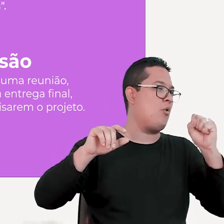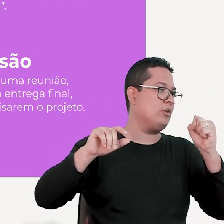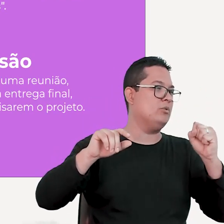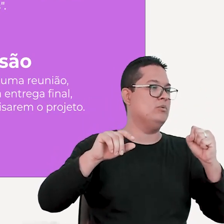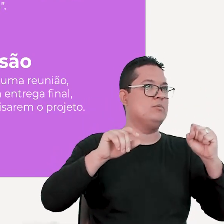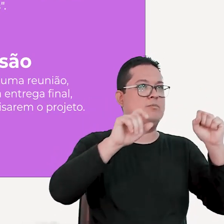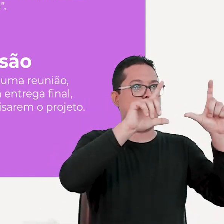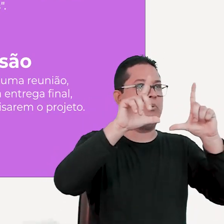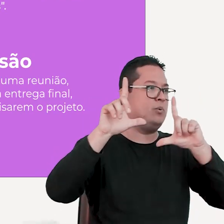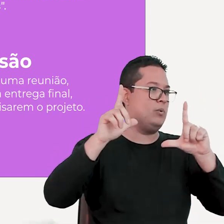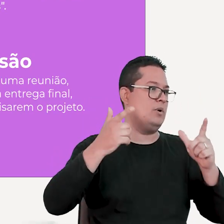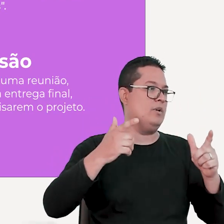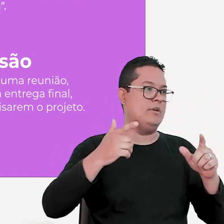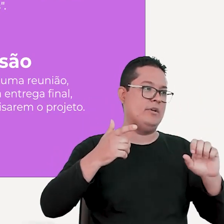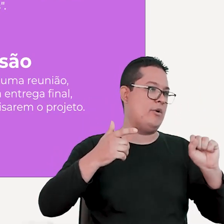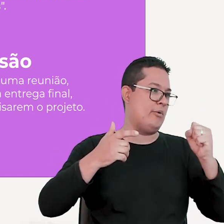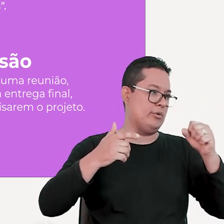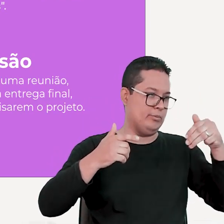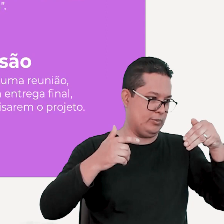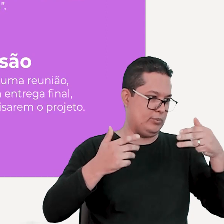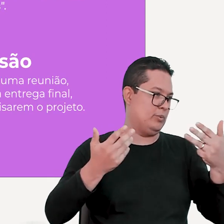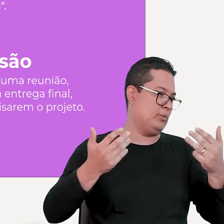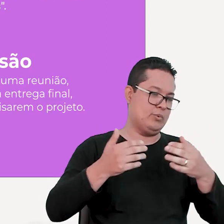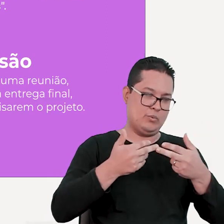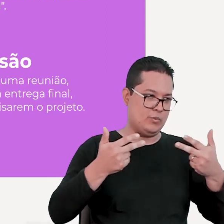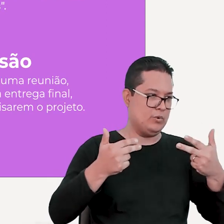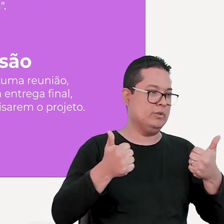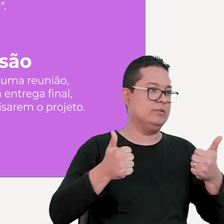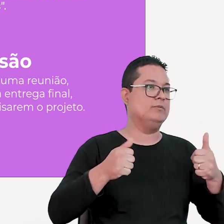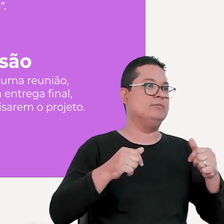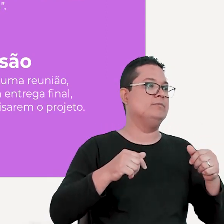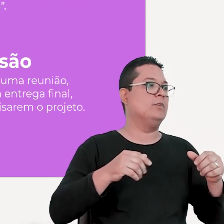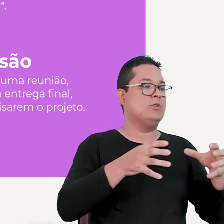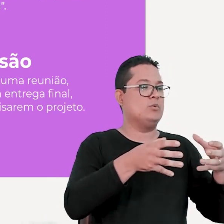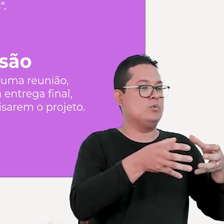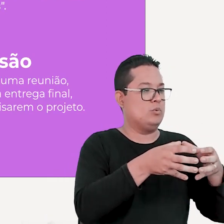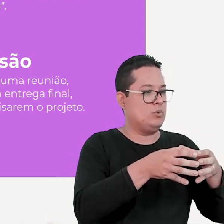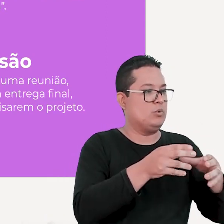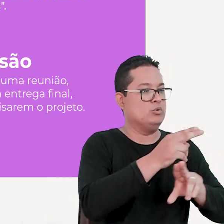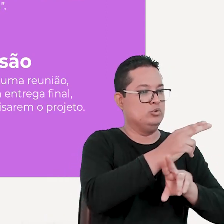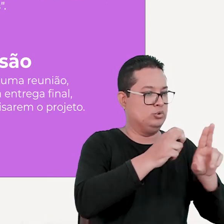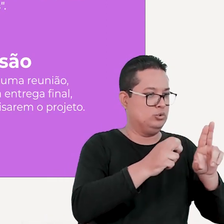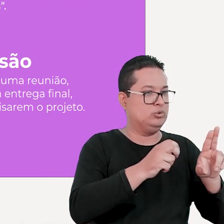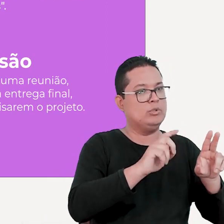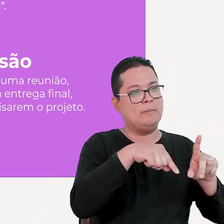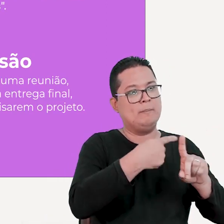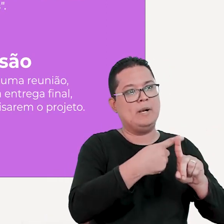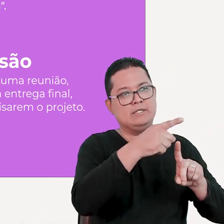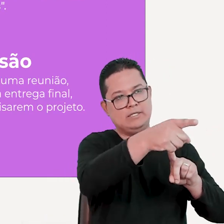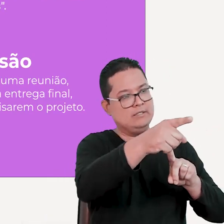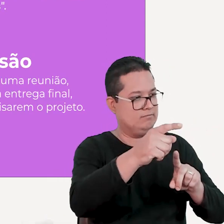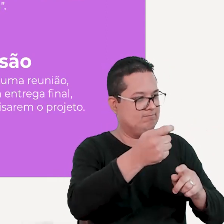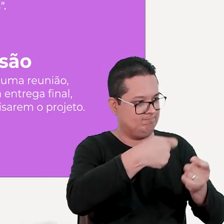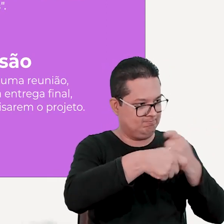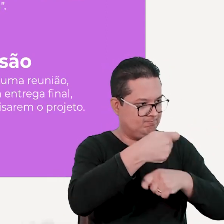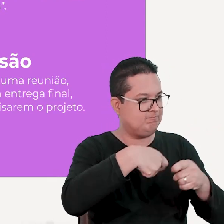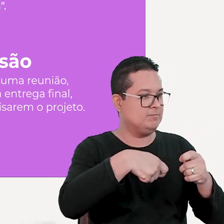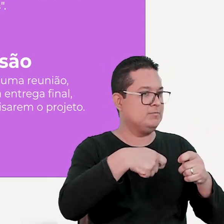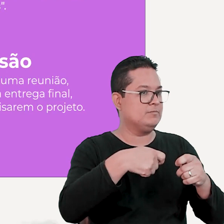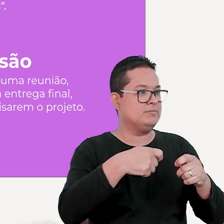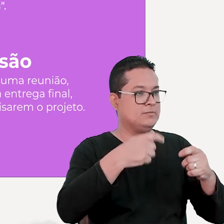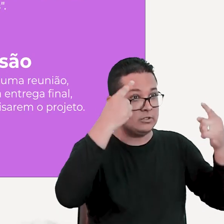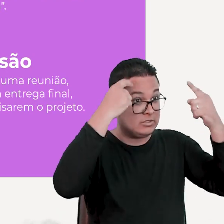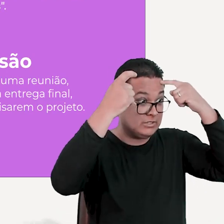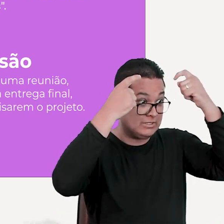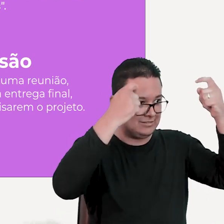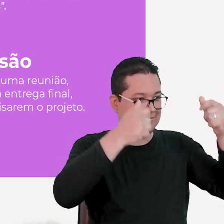mais alguma pessoa do time de produto e negócio, enfim, só para a gente começar a pensar